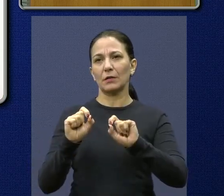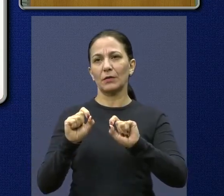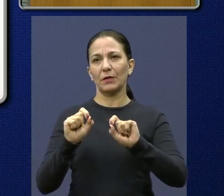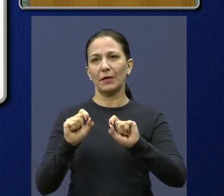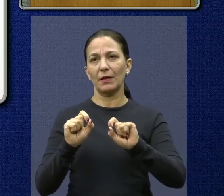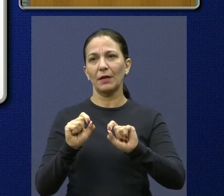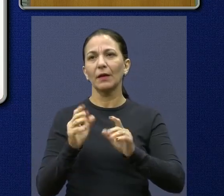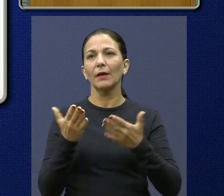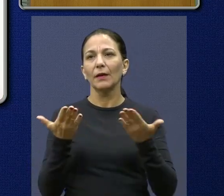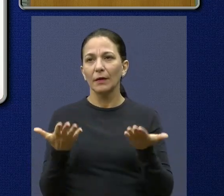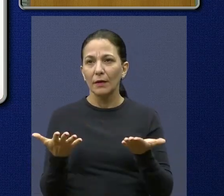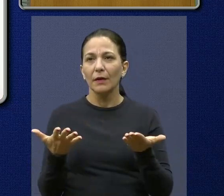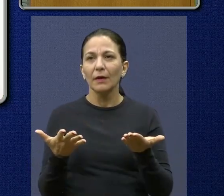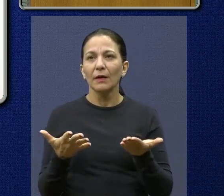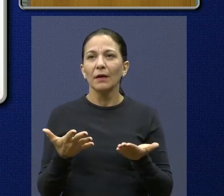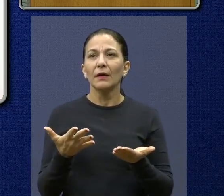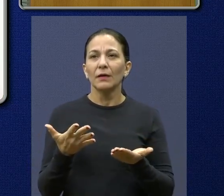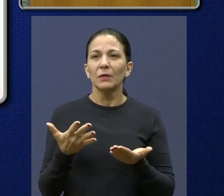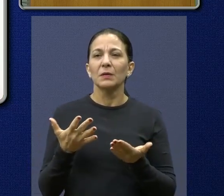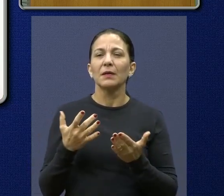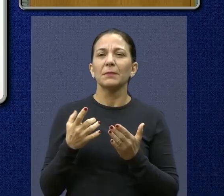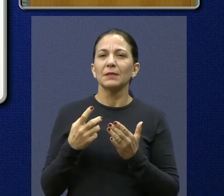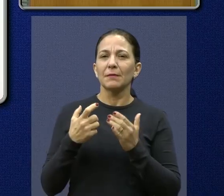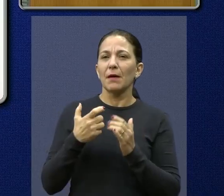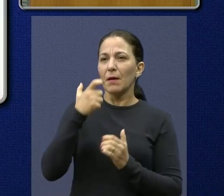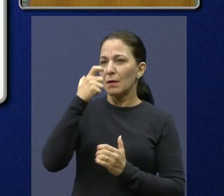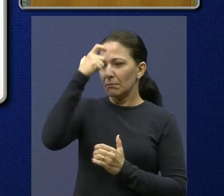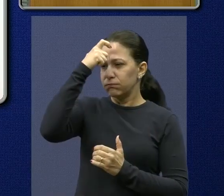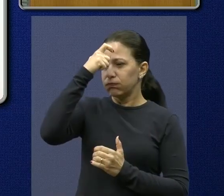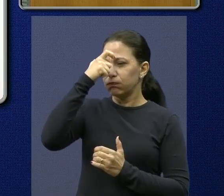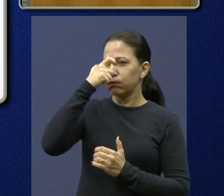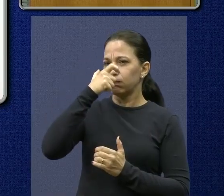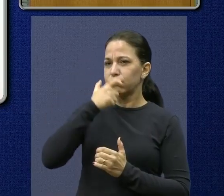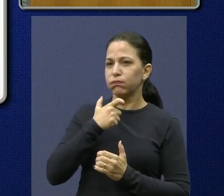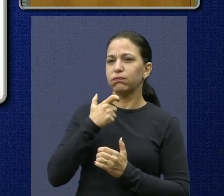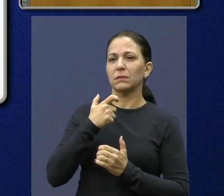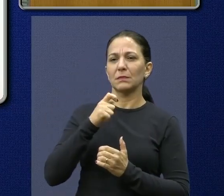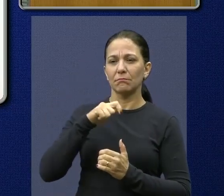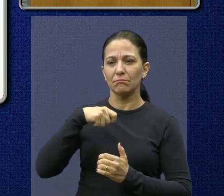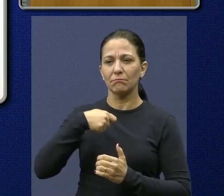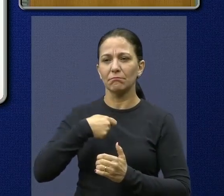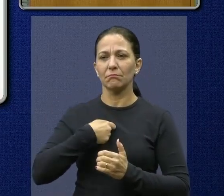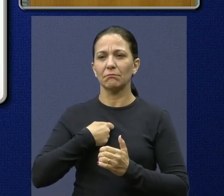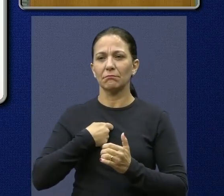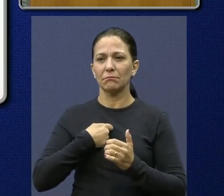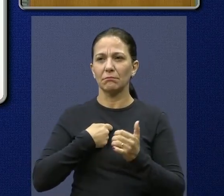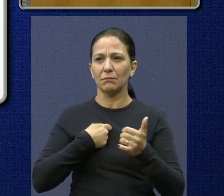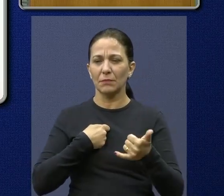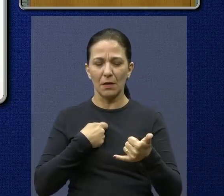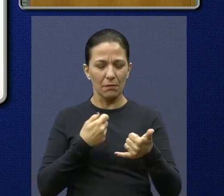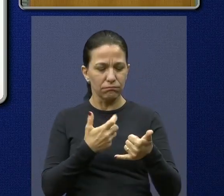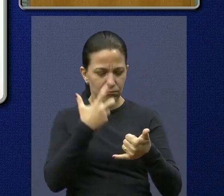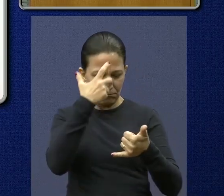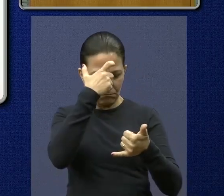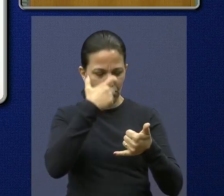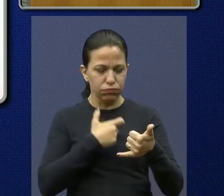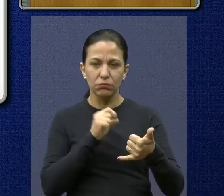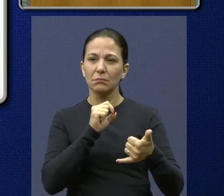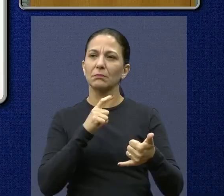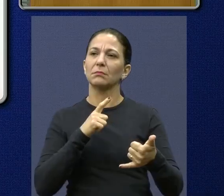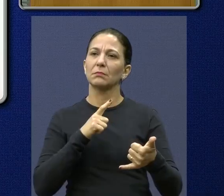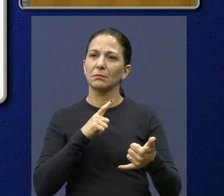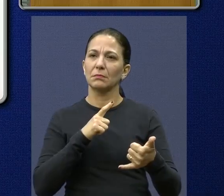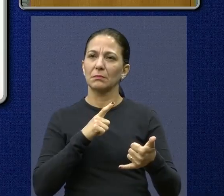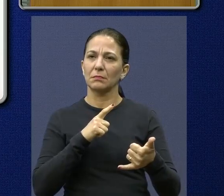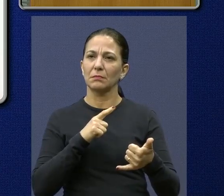né? Alguns falam, coisa facial e não sei o que, tal. Mas e tantas que tem aí também